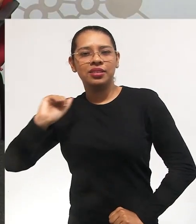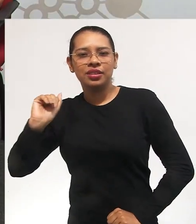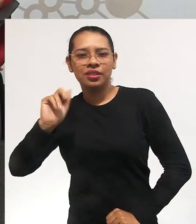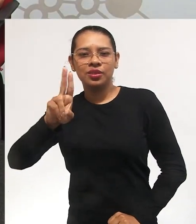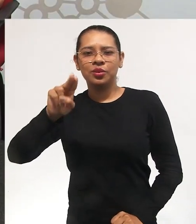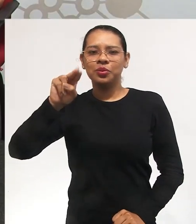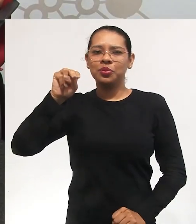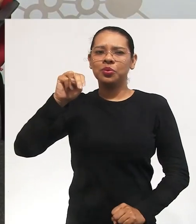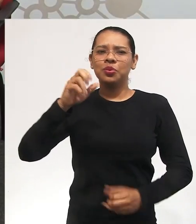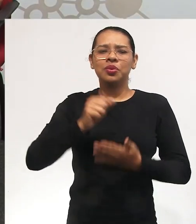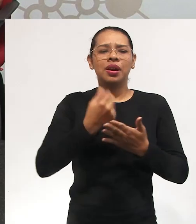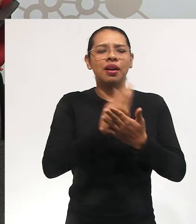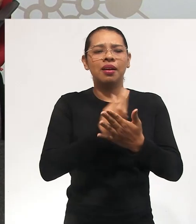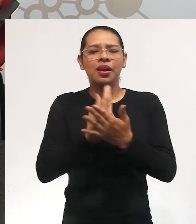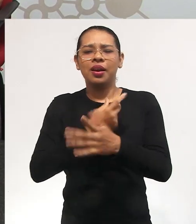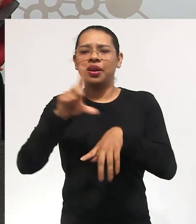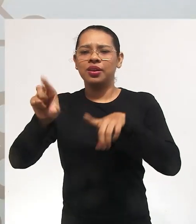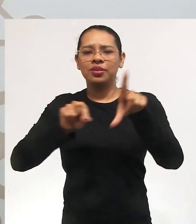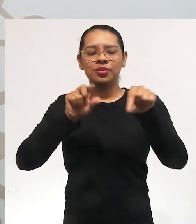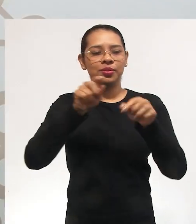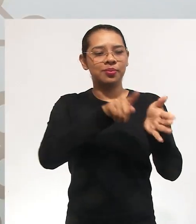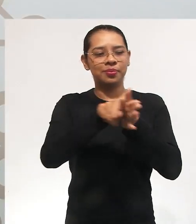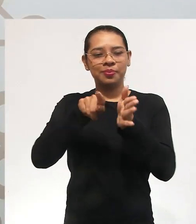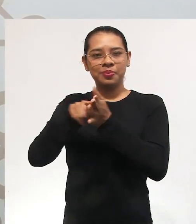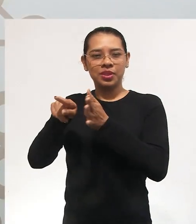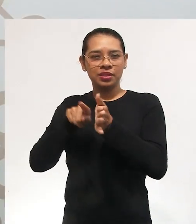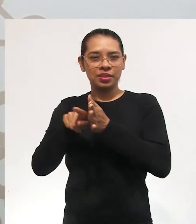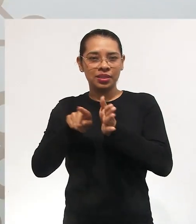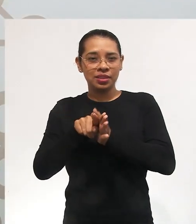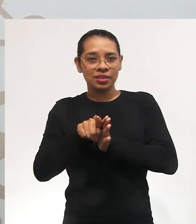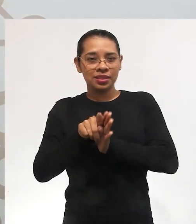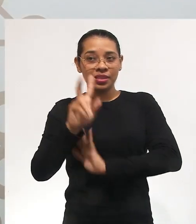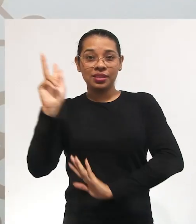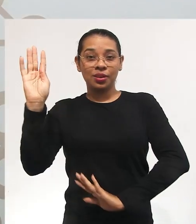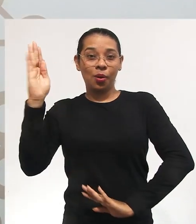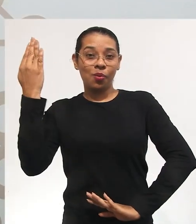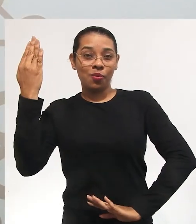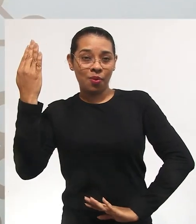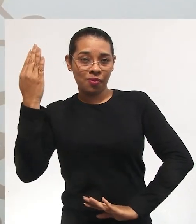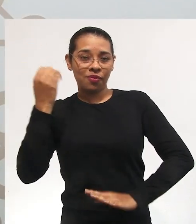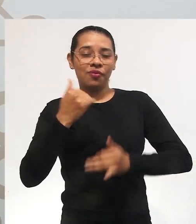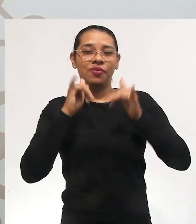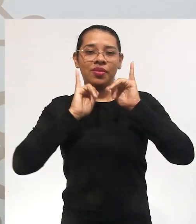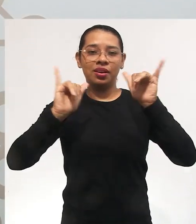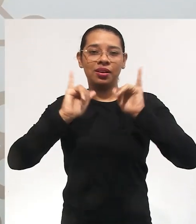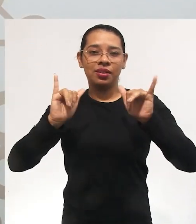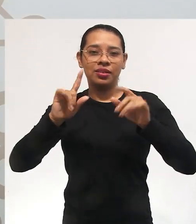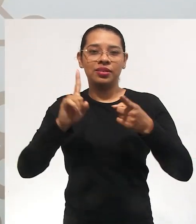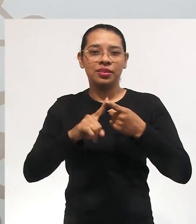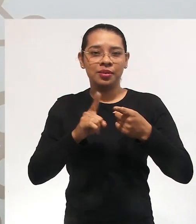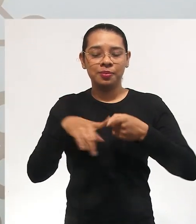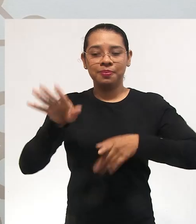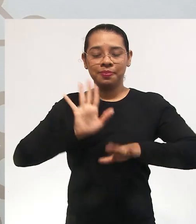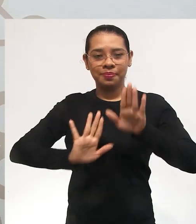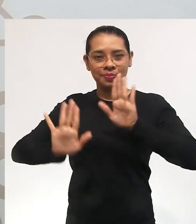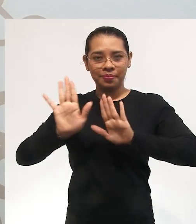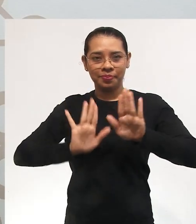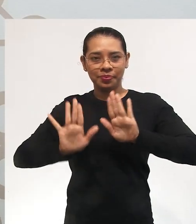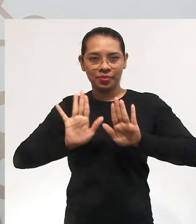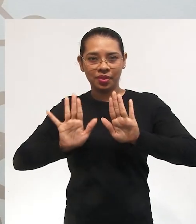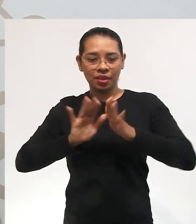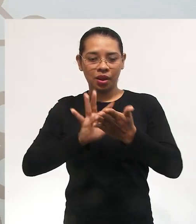eles não caiam em fake news, para que eles sejam críticos ao material que eles estão tendo, para que eles tenham cuidado de não colocar